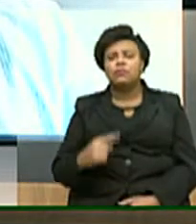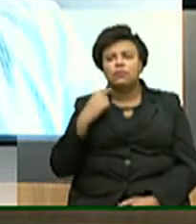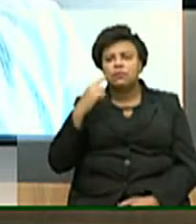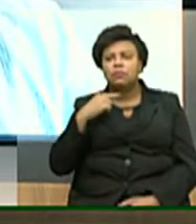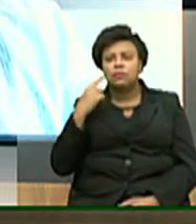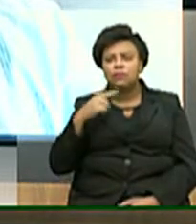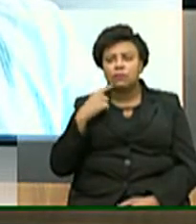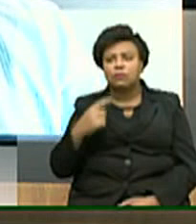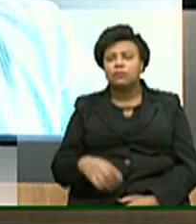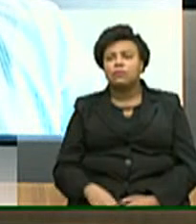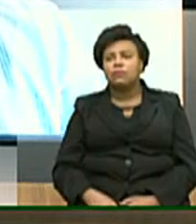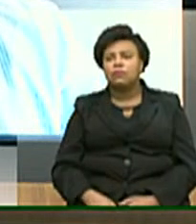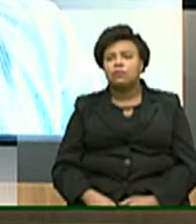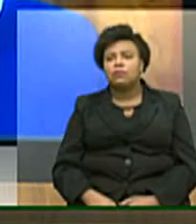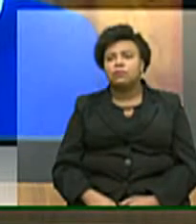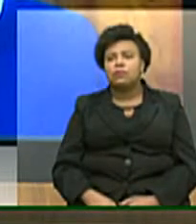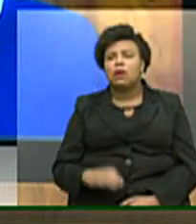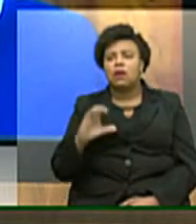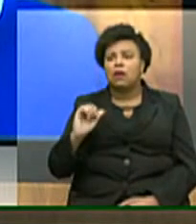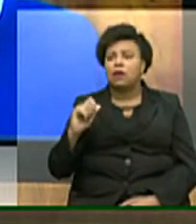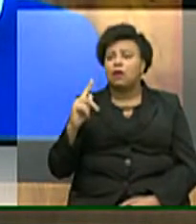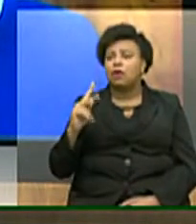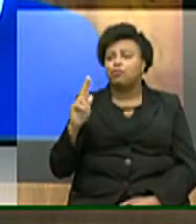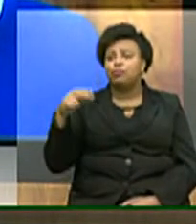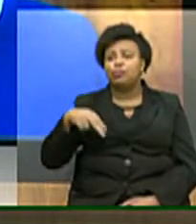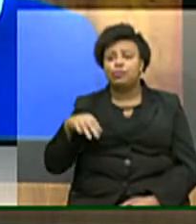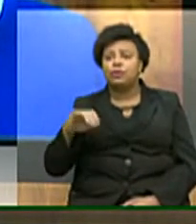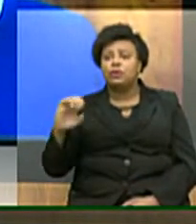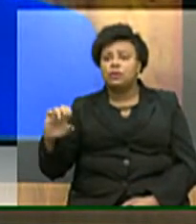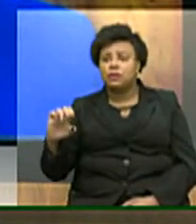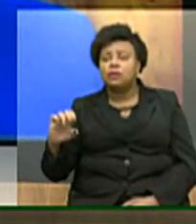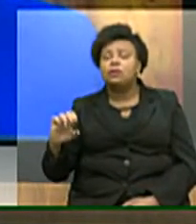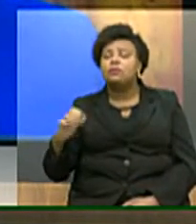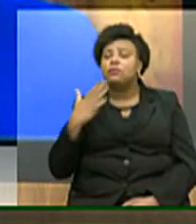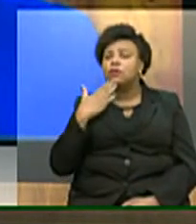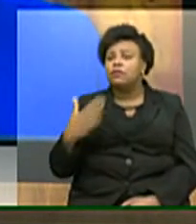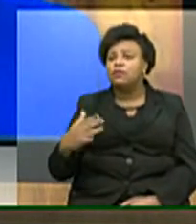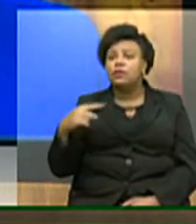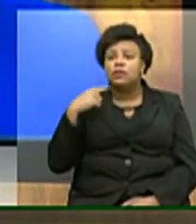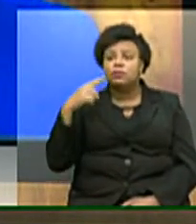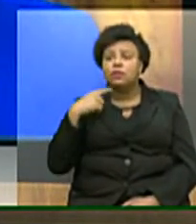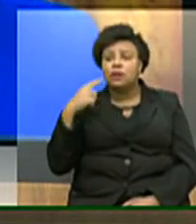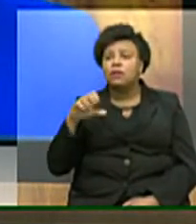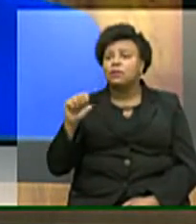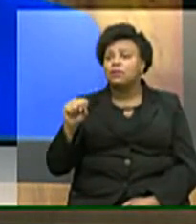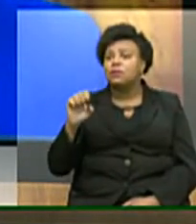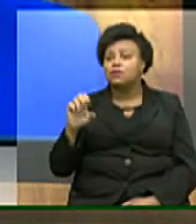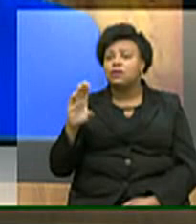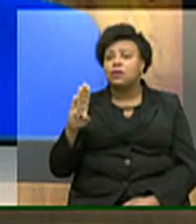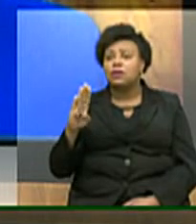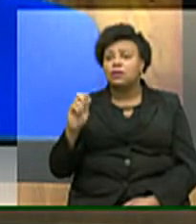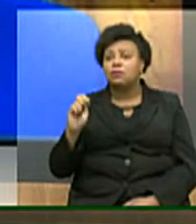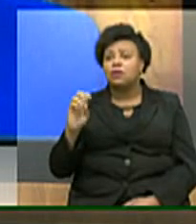Deputado Gilberto Capuani. Favorável, presidente. Deputado Sebastião